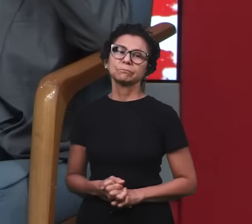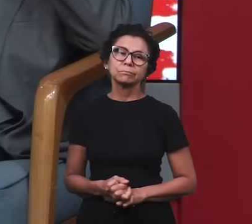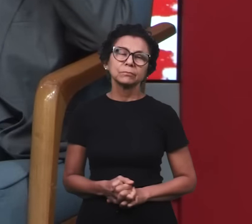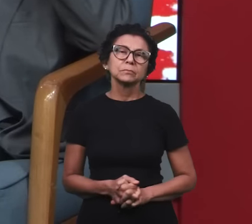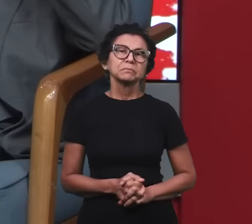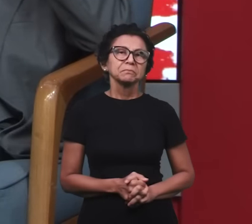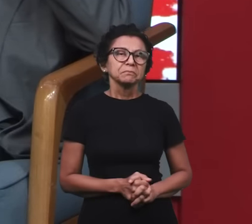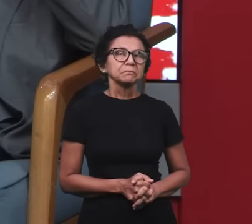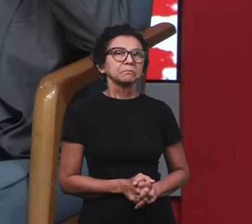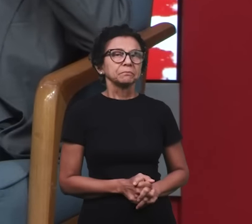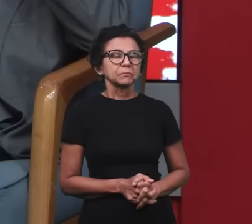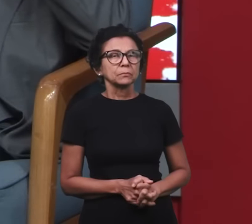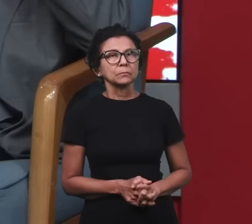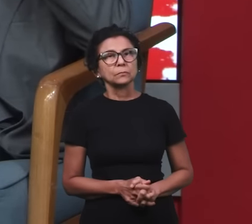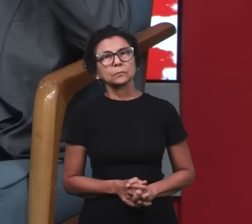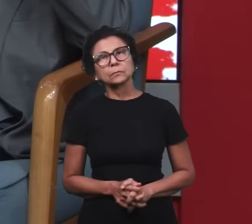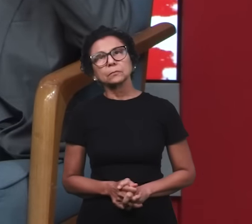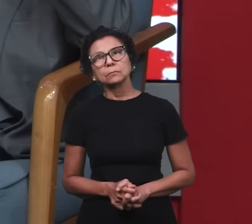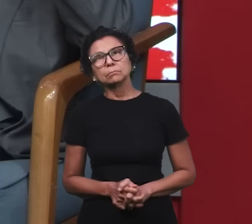Então,